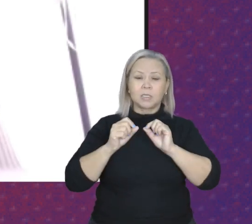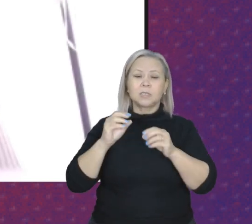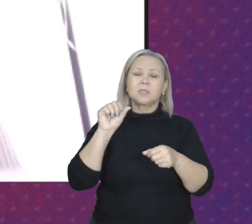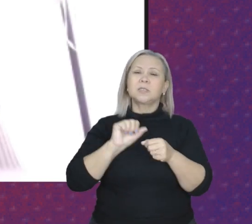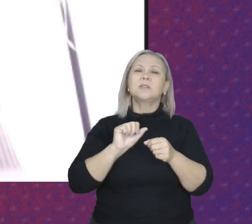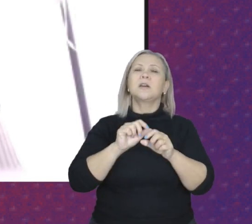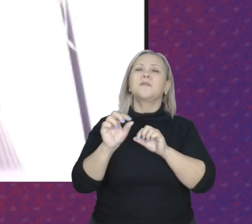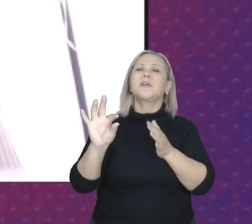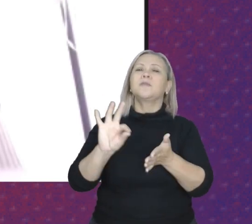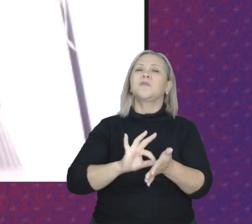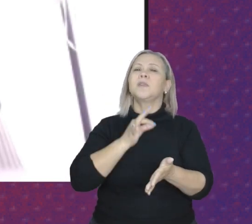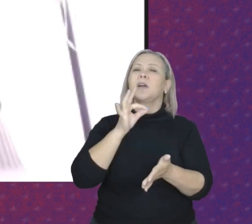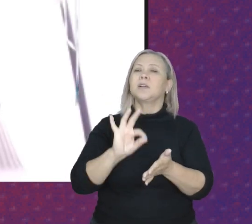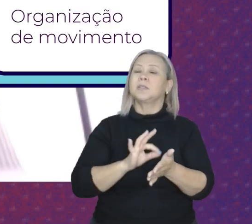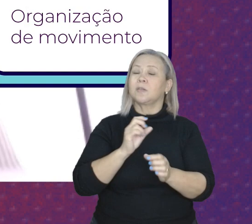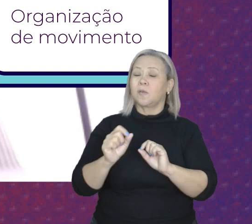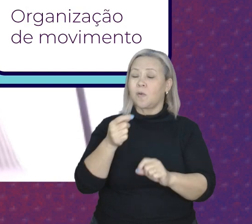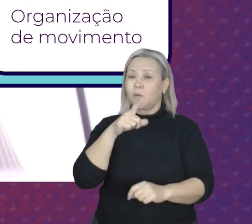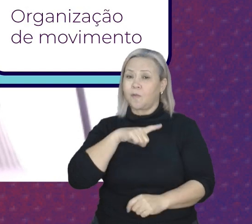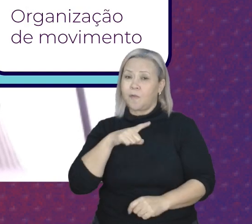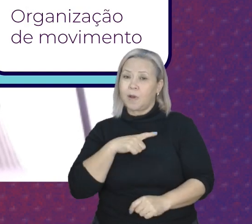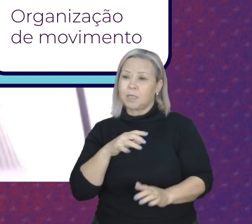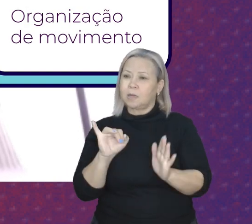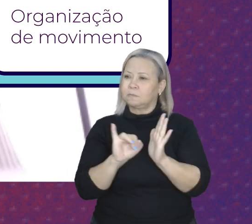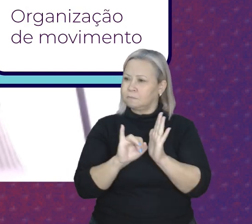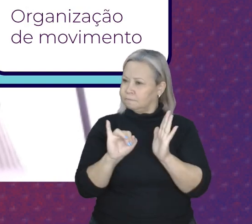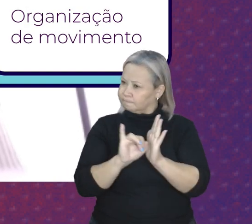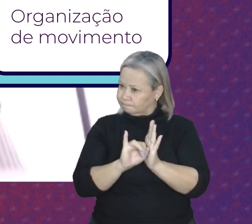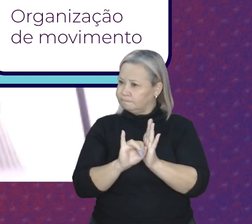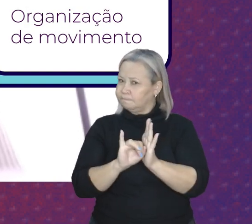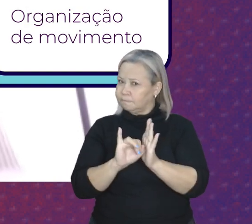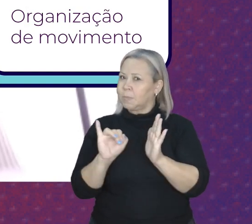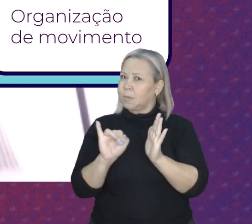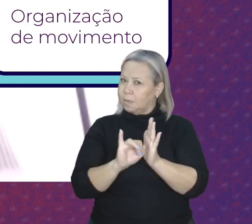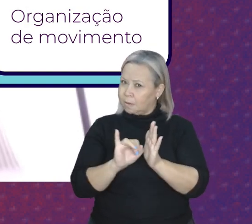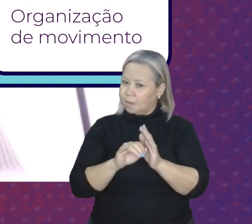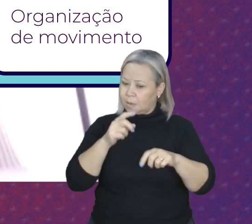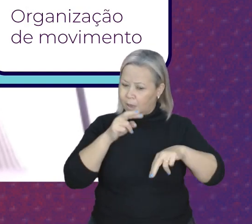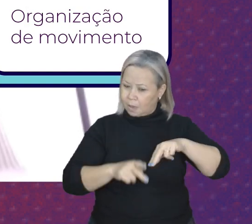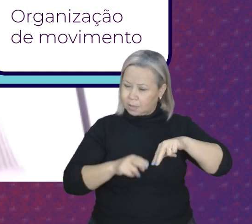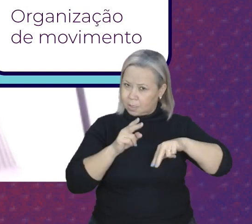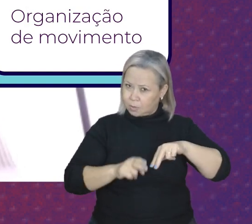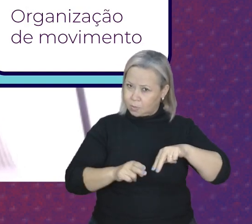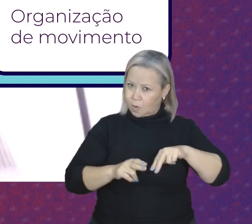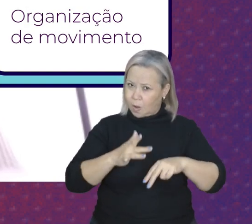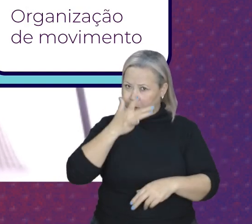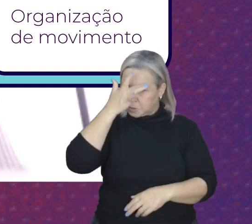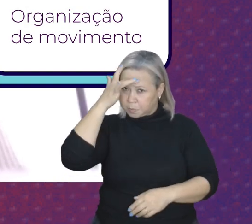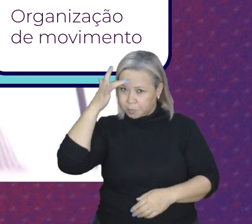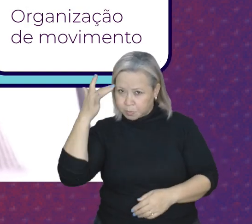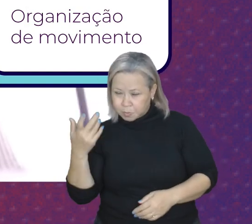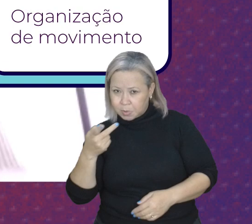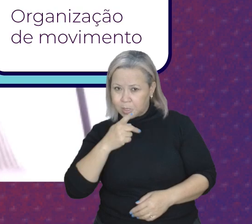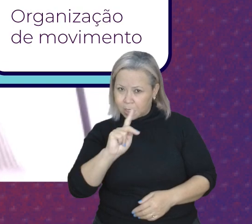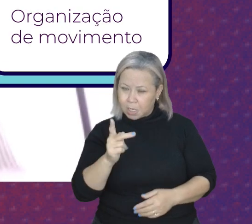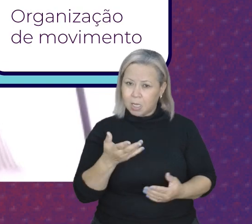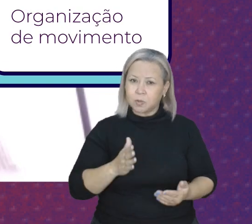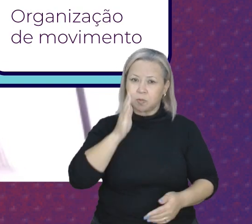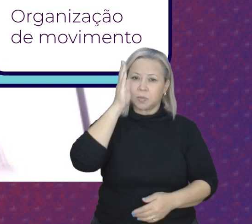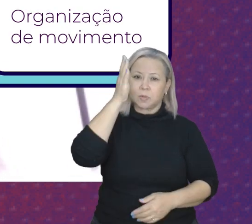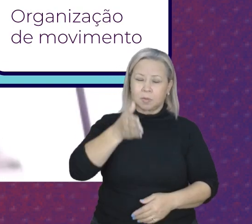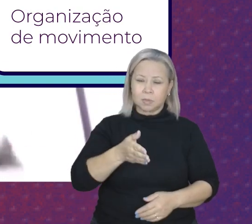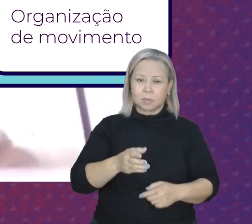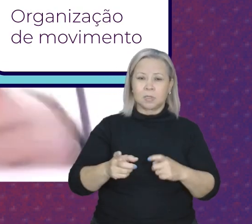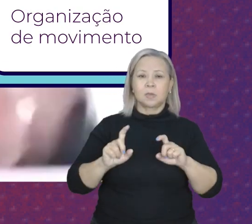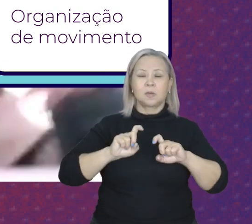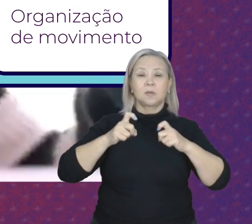de filiação você vai ter a identidade sexual da pessoa, a sua identidade de gênero, a sua orientação sexual,